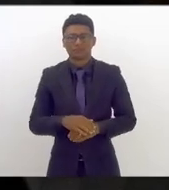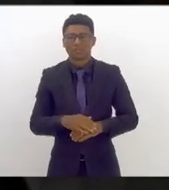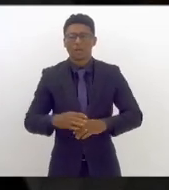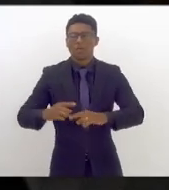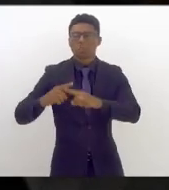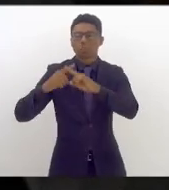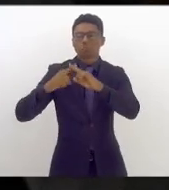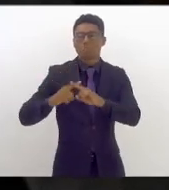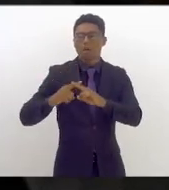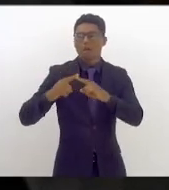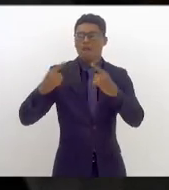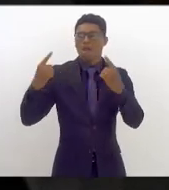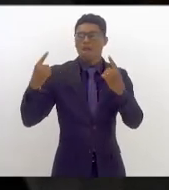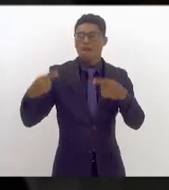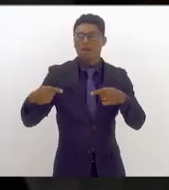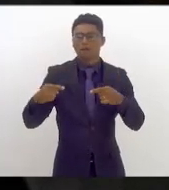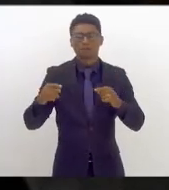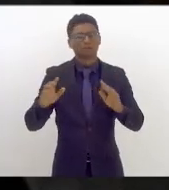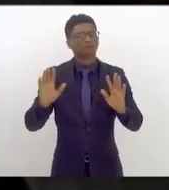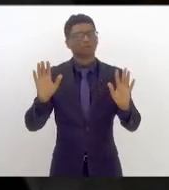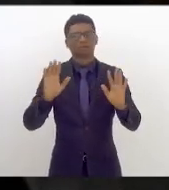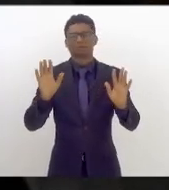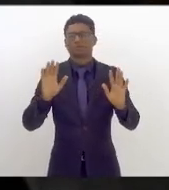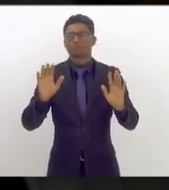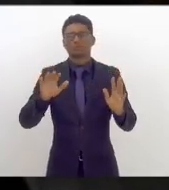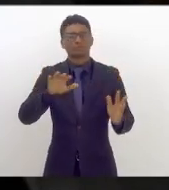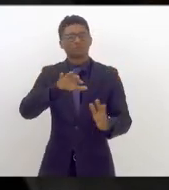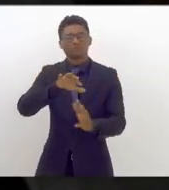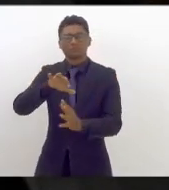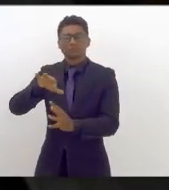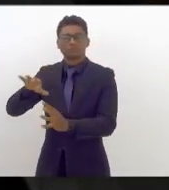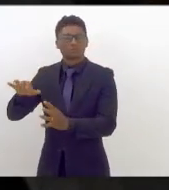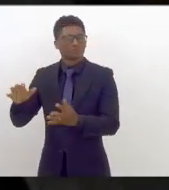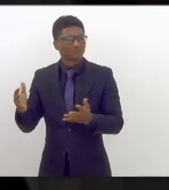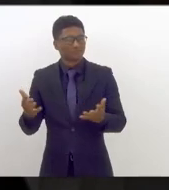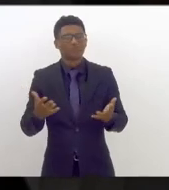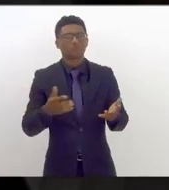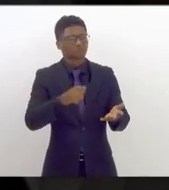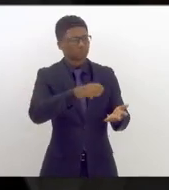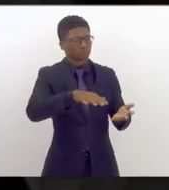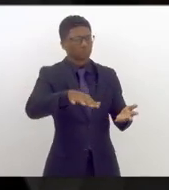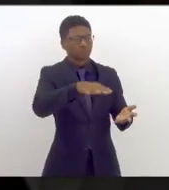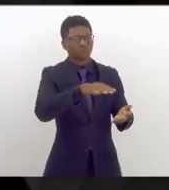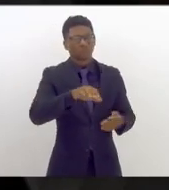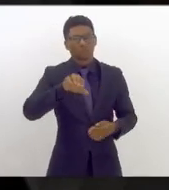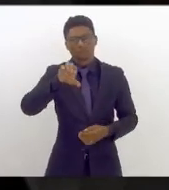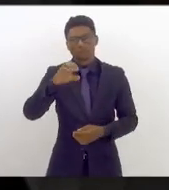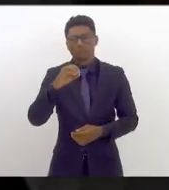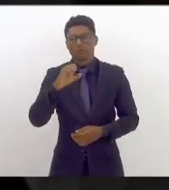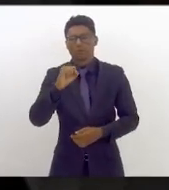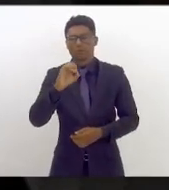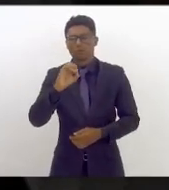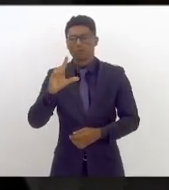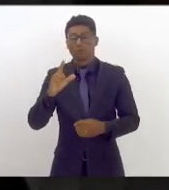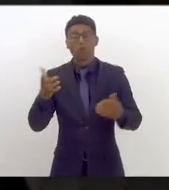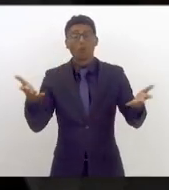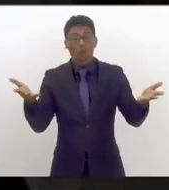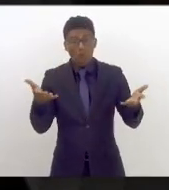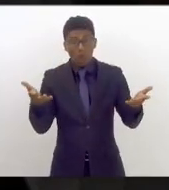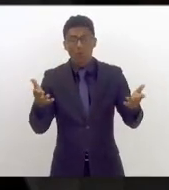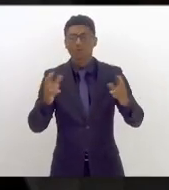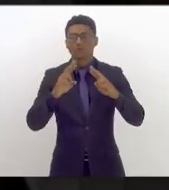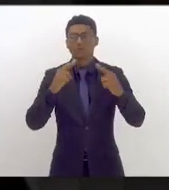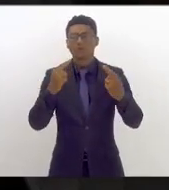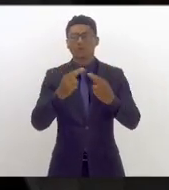do individualismo, enfim, da concorrência, por vezes desumana e desleal. Então, de fato, tivemos uma atividade muito marcante.